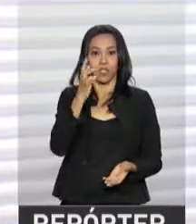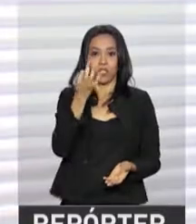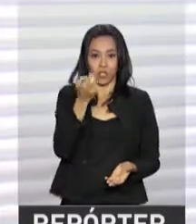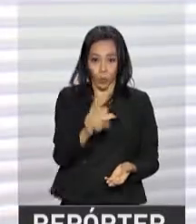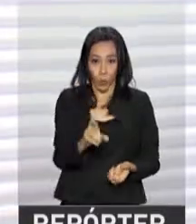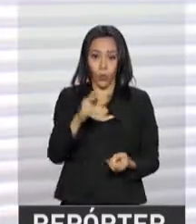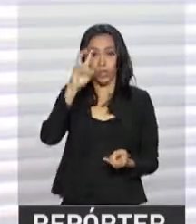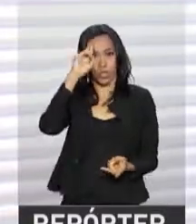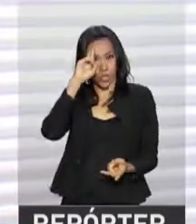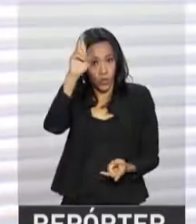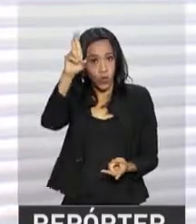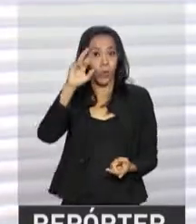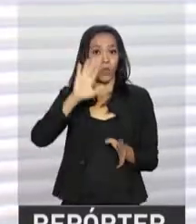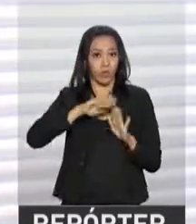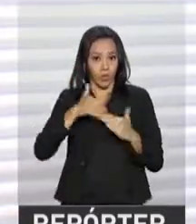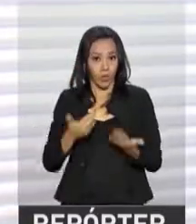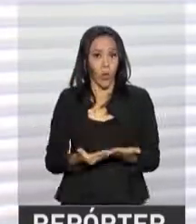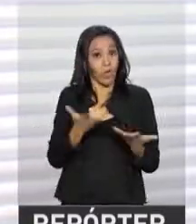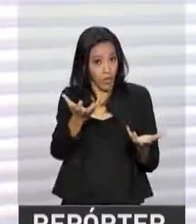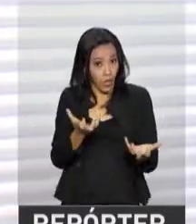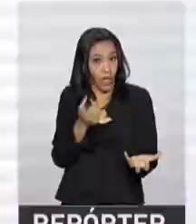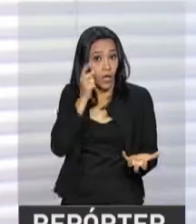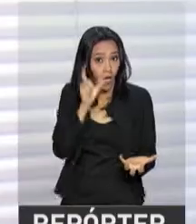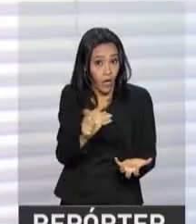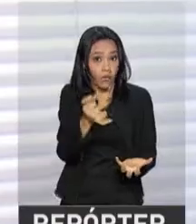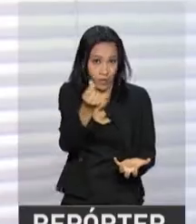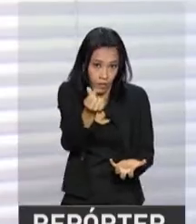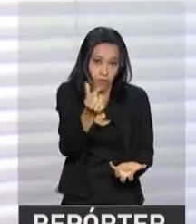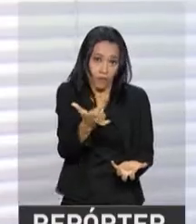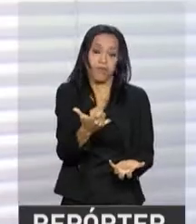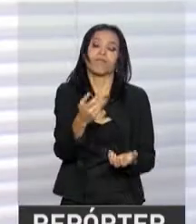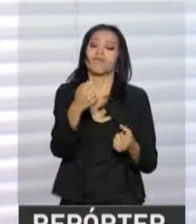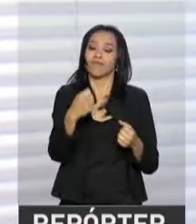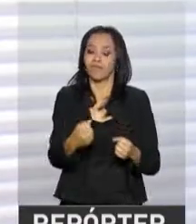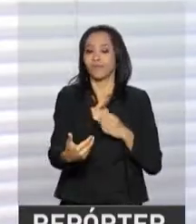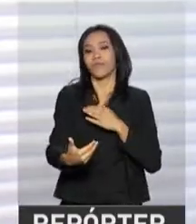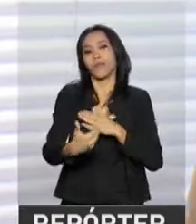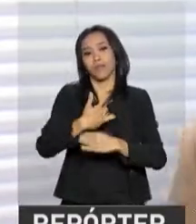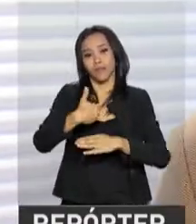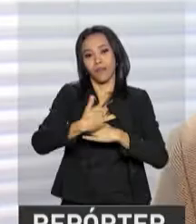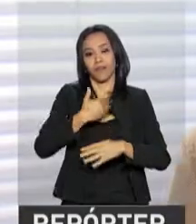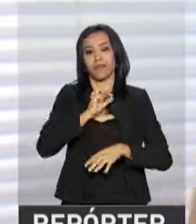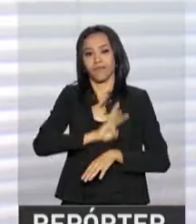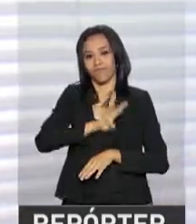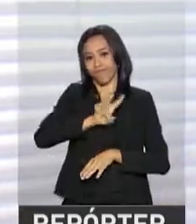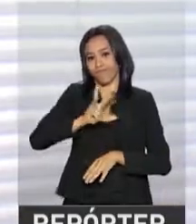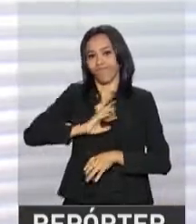que desejem publicar esses recursos serão disponibilizados pelo menos 12 mil vagas